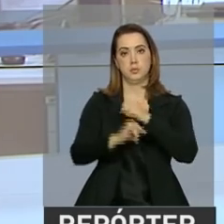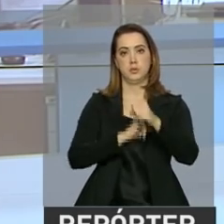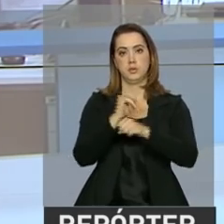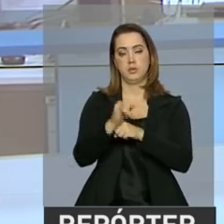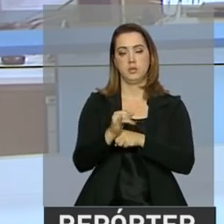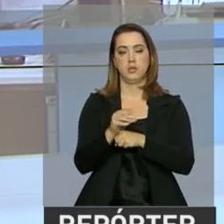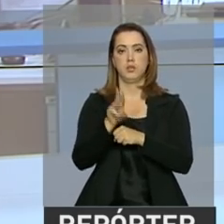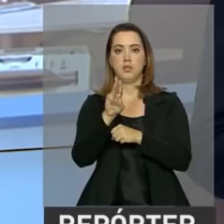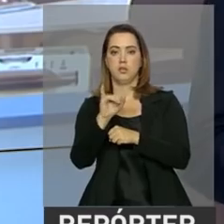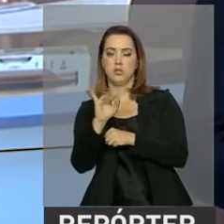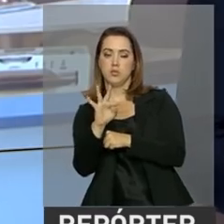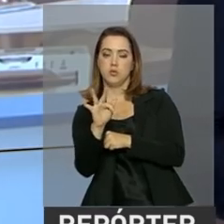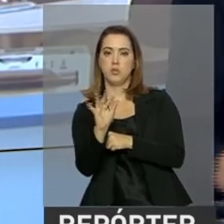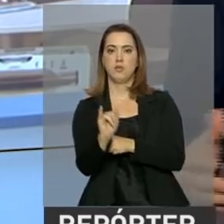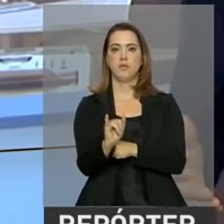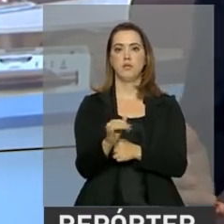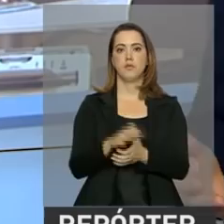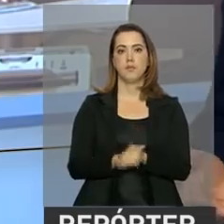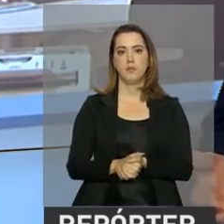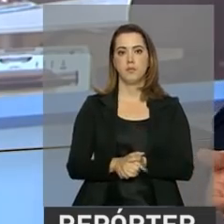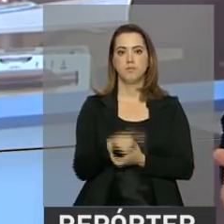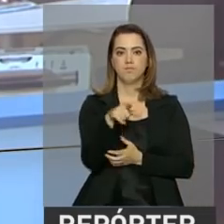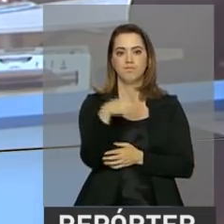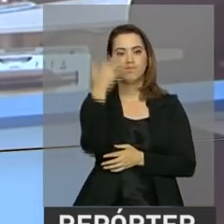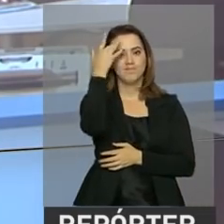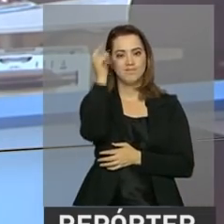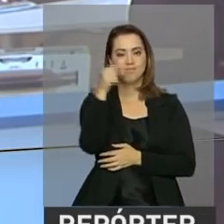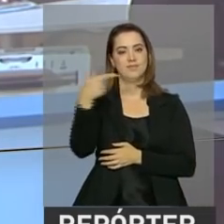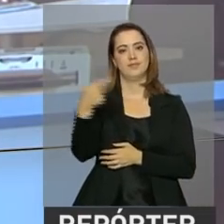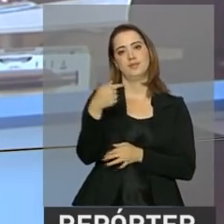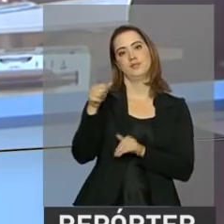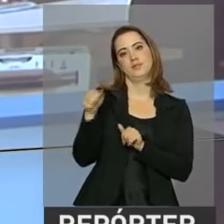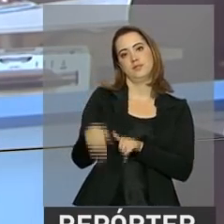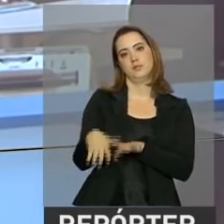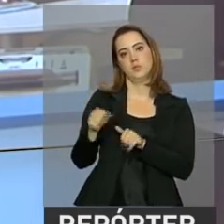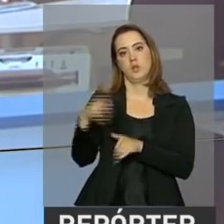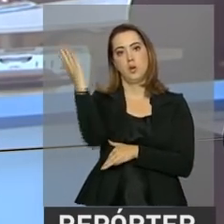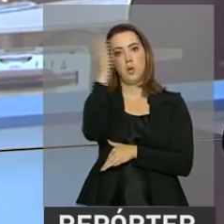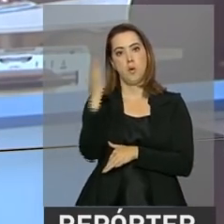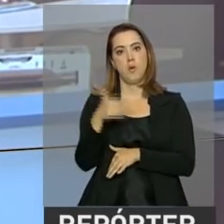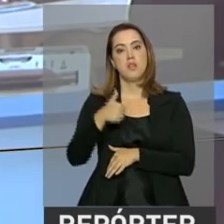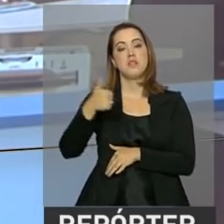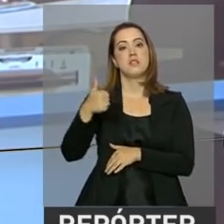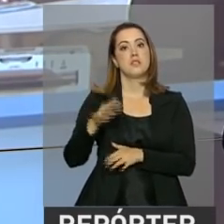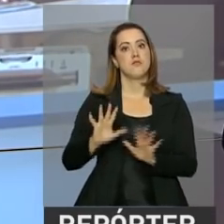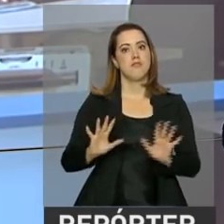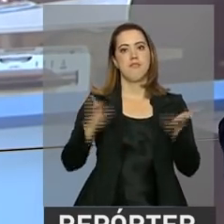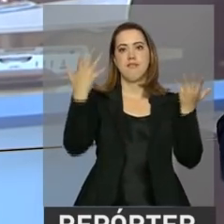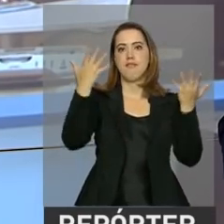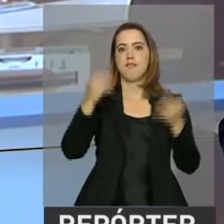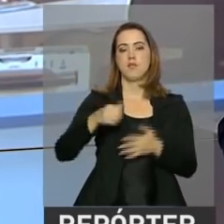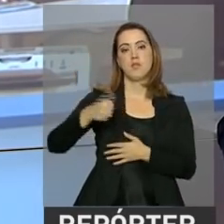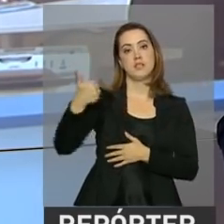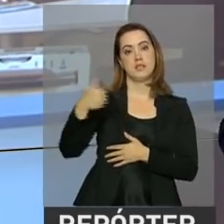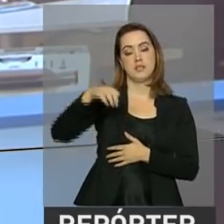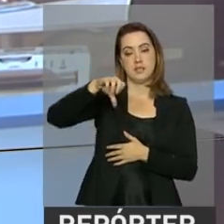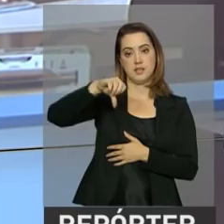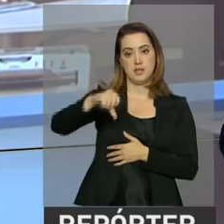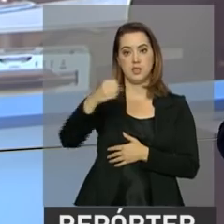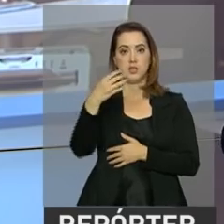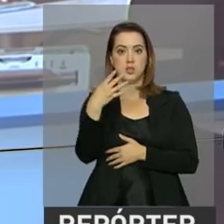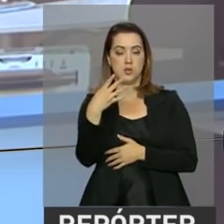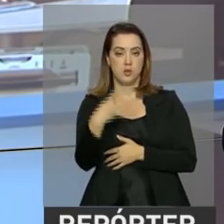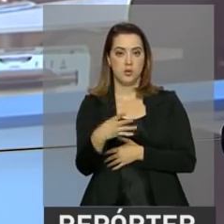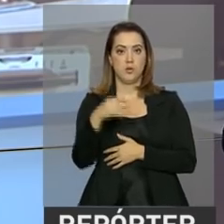Mauá. Amanhã, 7 de setembro, o Brasil comemora 194 anos de independência. Em